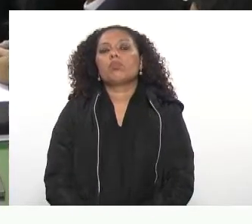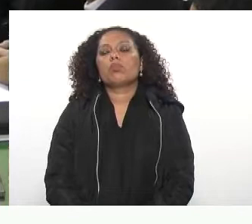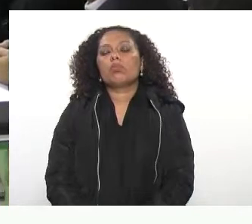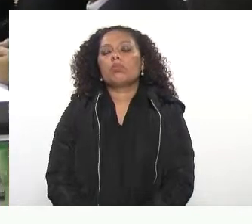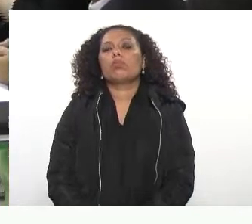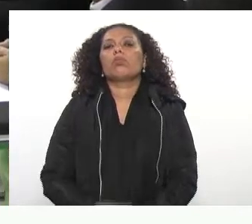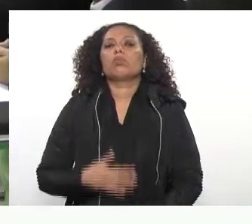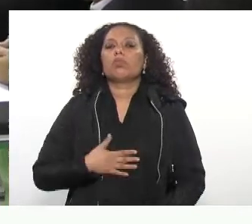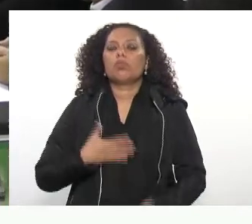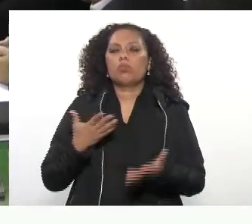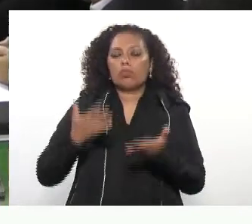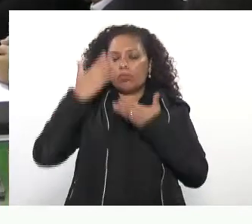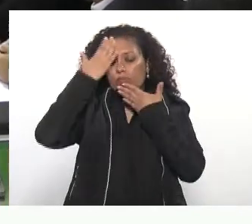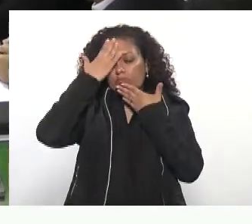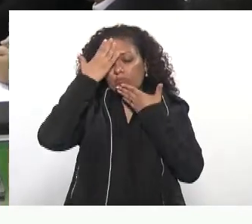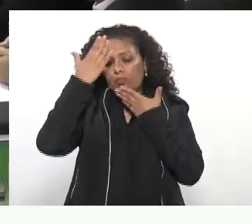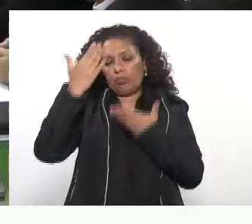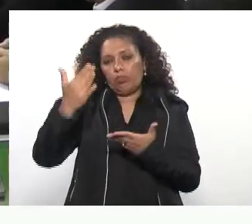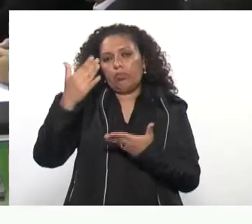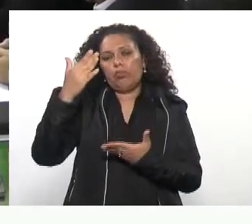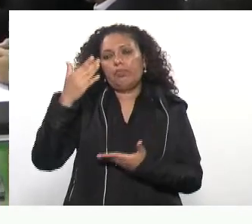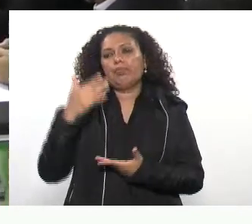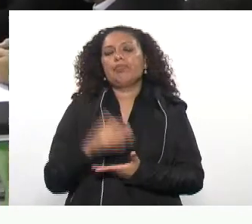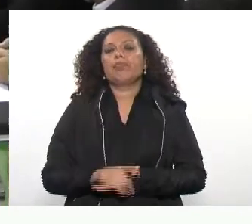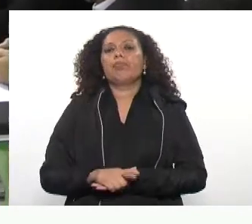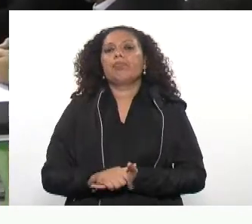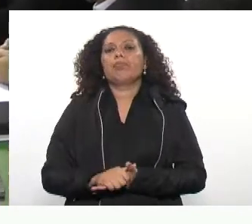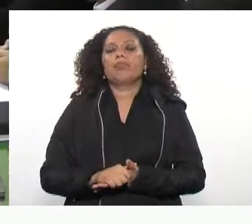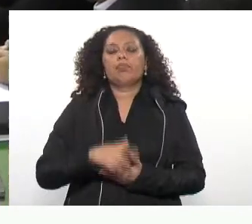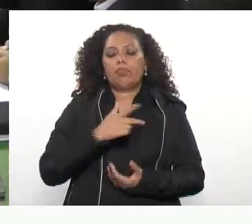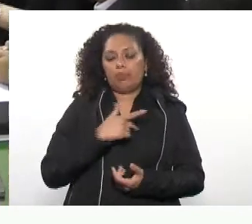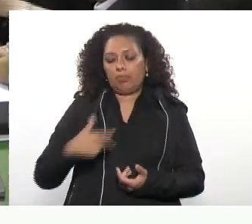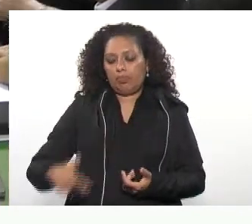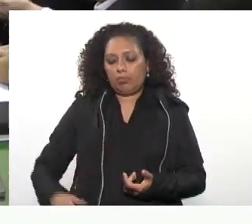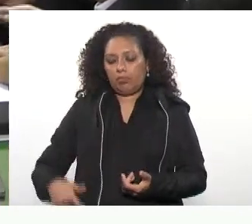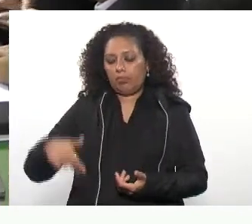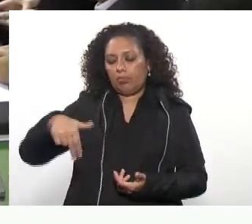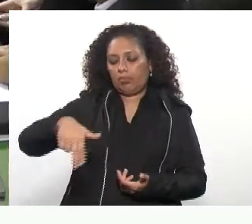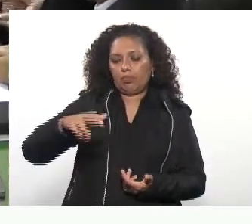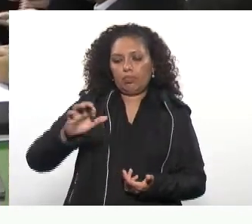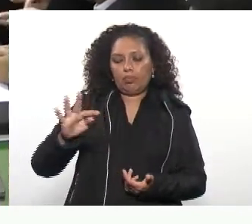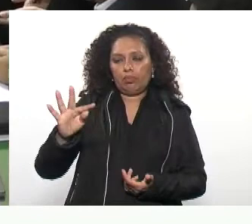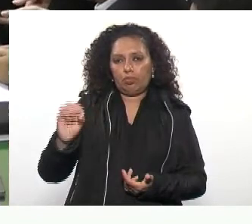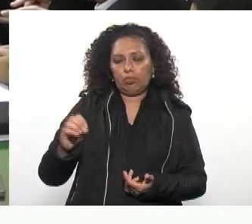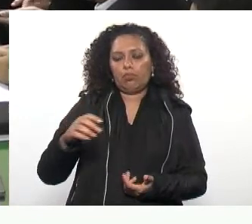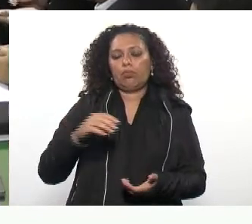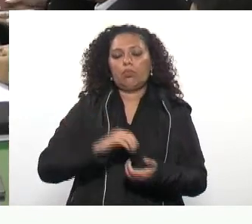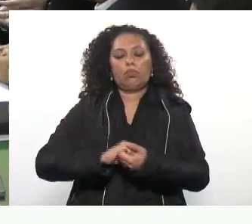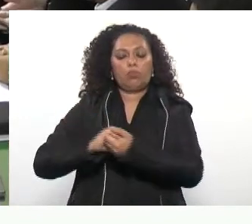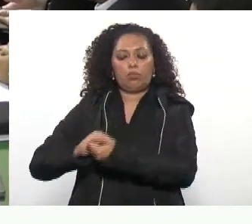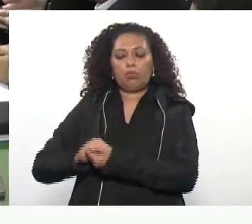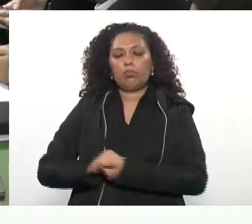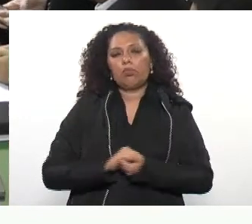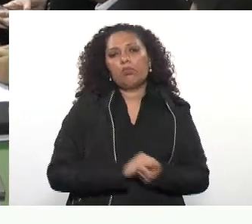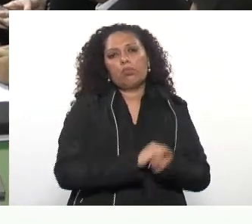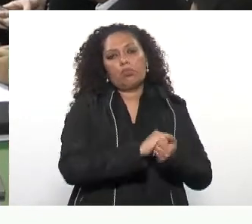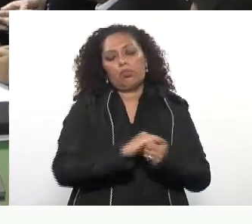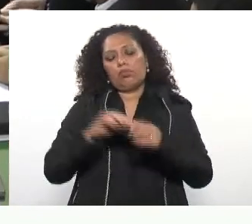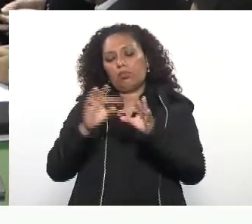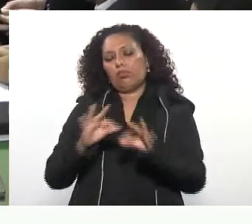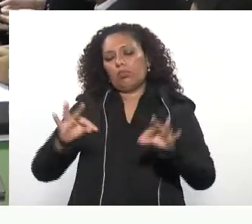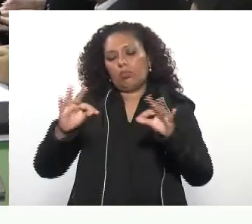Bom, queria agradecer a palavra aqui ao presidente Jorge Felipe, cumprimentando todos aqui, a pessoa do Hélio,